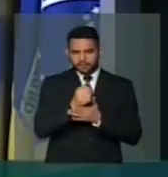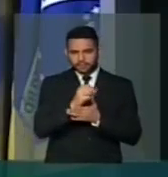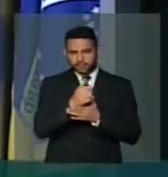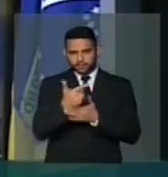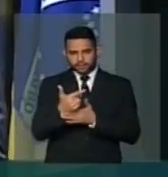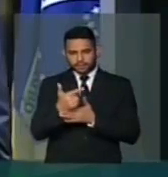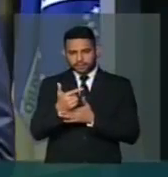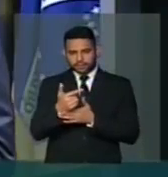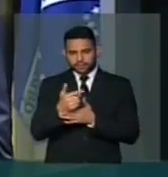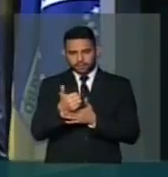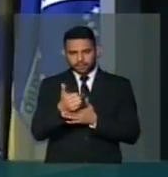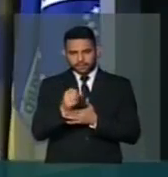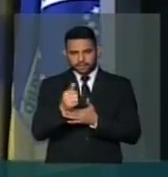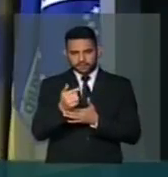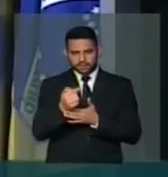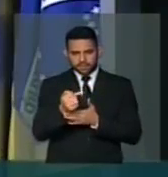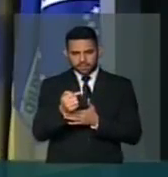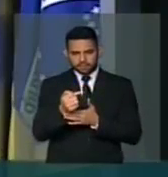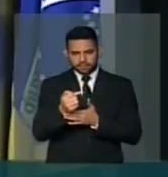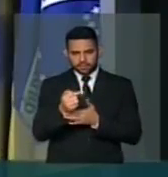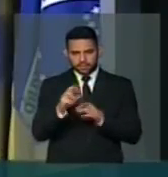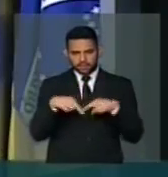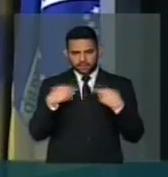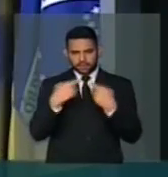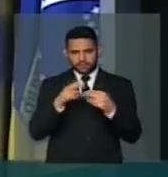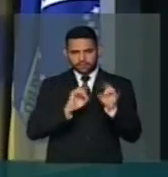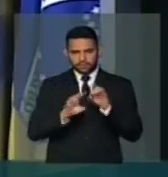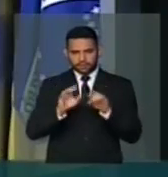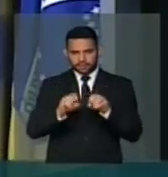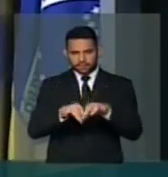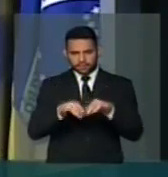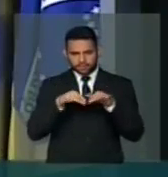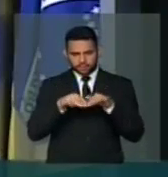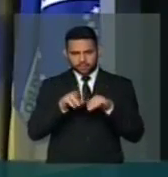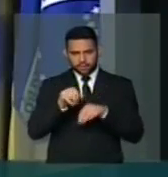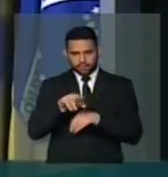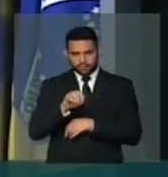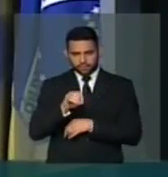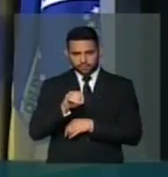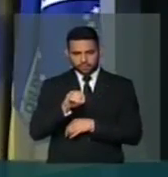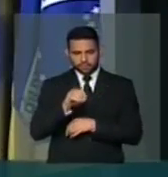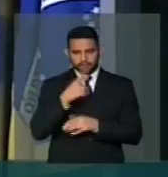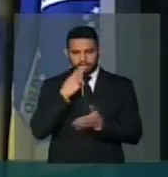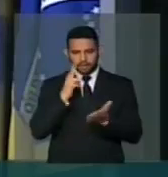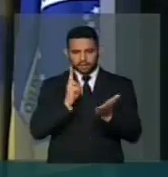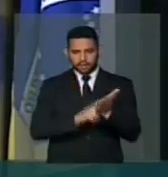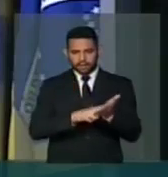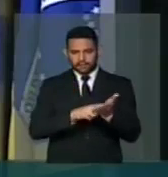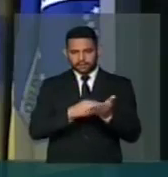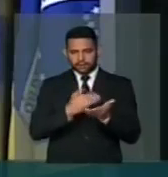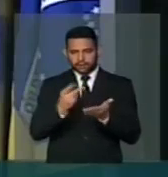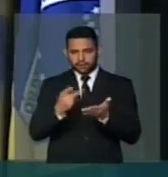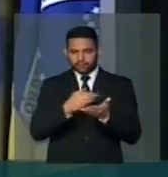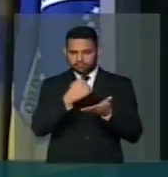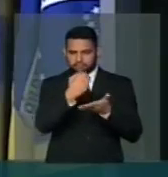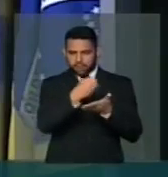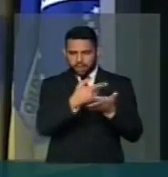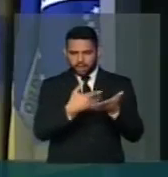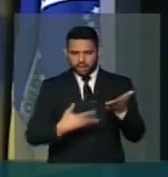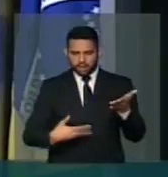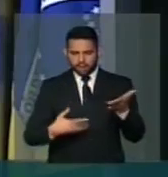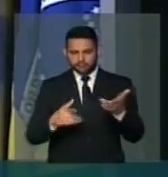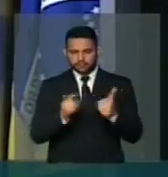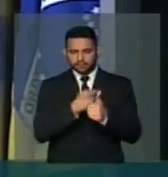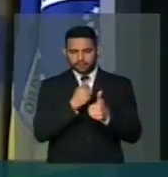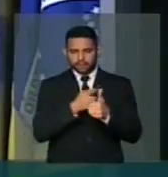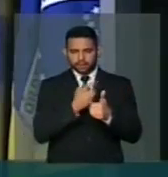2002, na 27ª Sessão Especial da Assembleia das Nações Unidas. E a carta que prescreve, entre outras coisas,